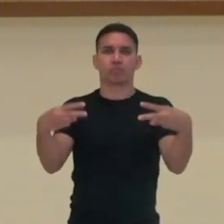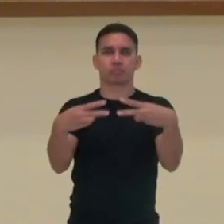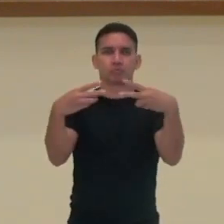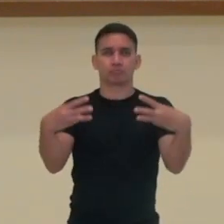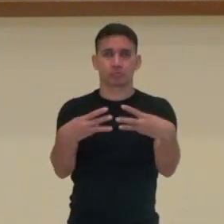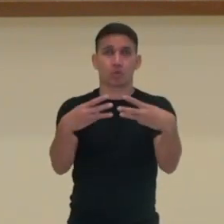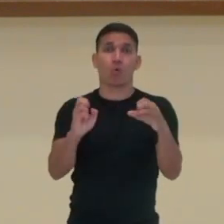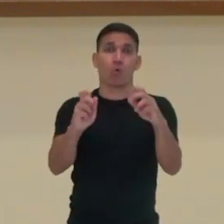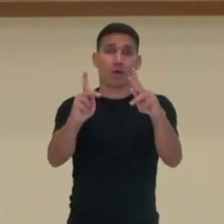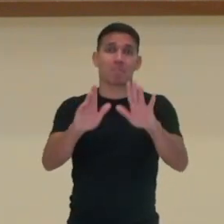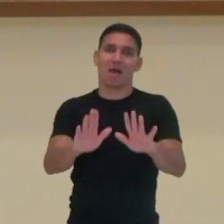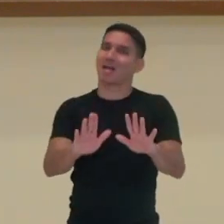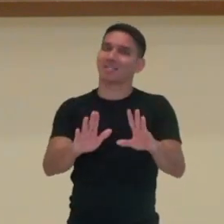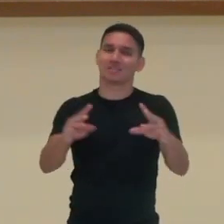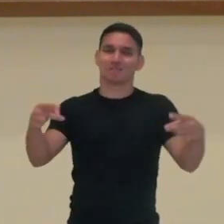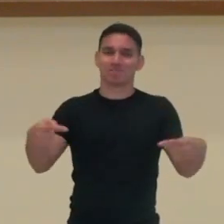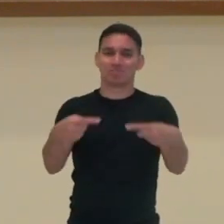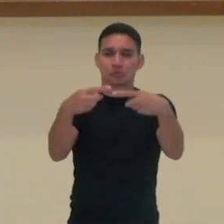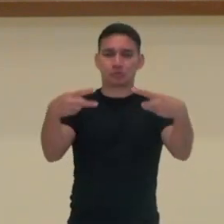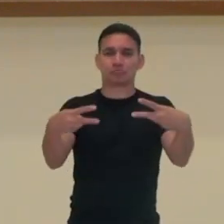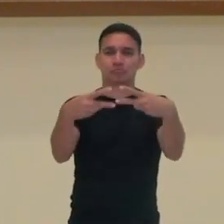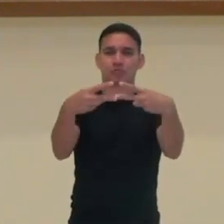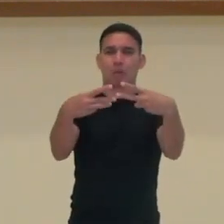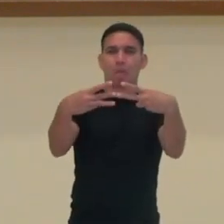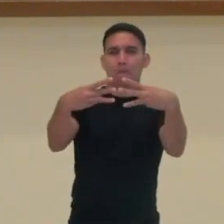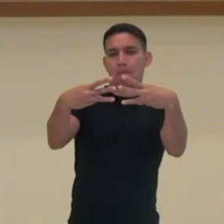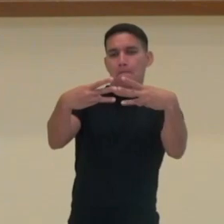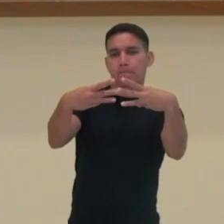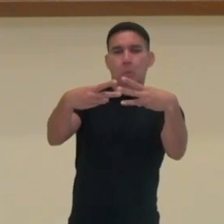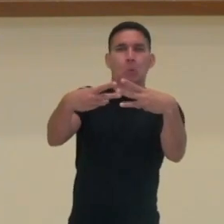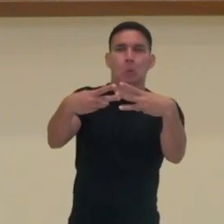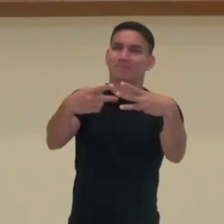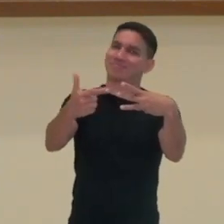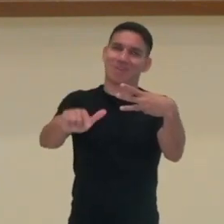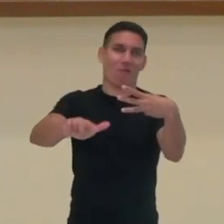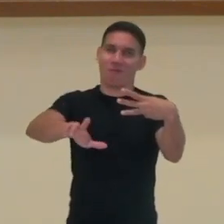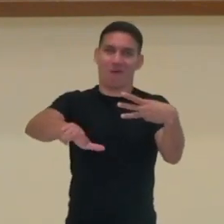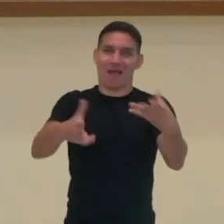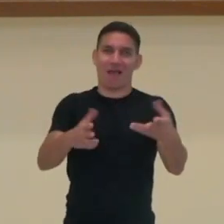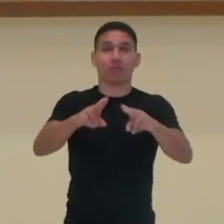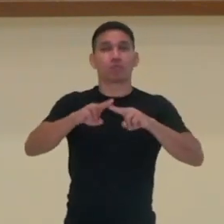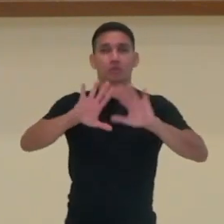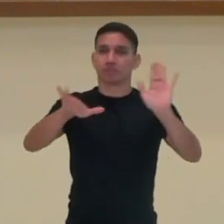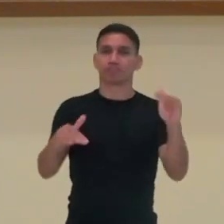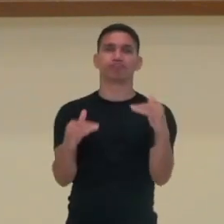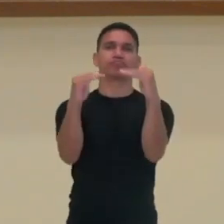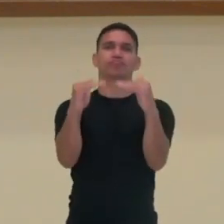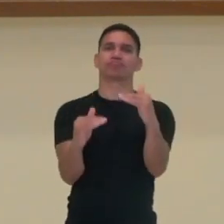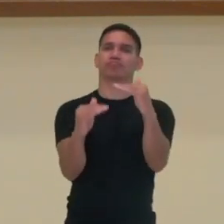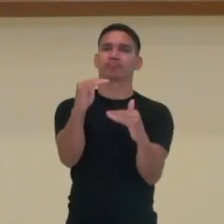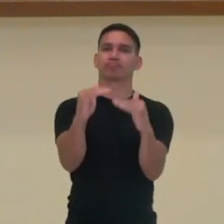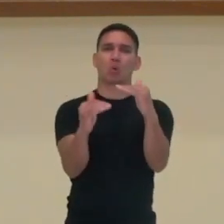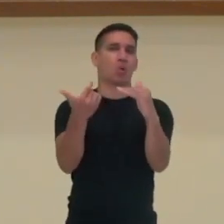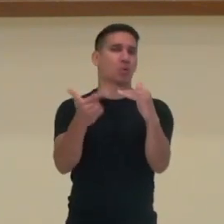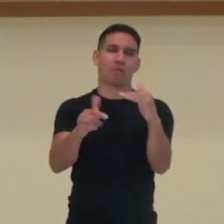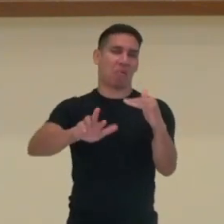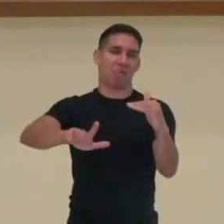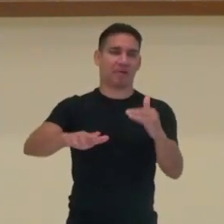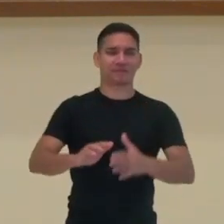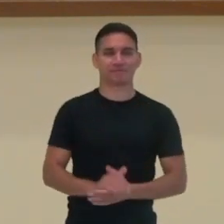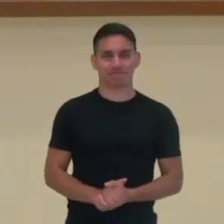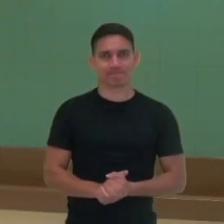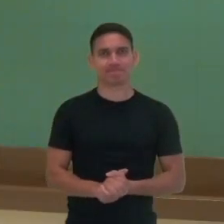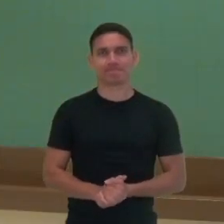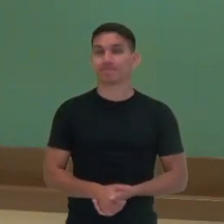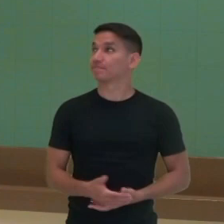irredutível, fosse o mesmo. Como não é, então, eles não são diretamente proporcionais, ok?